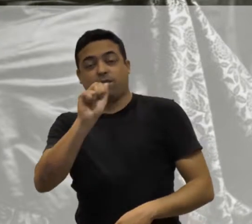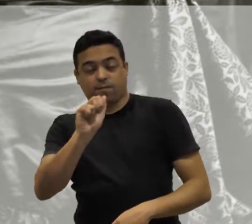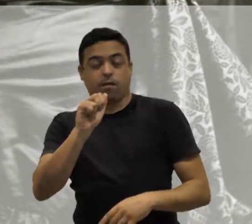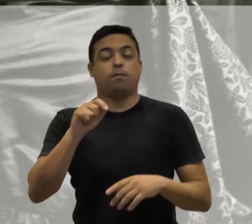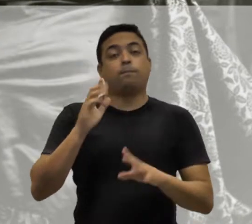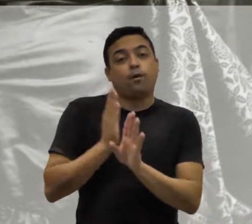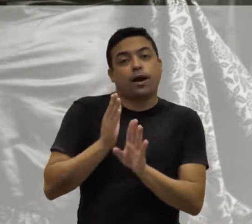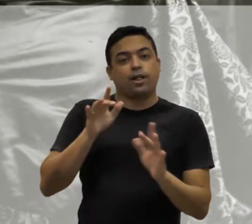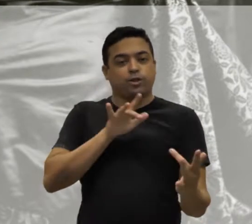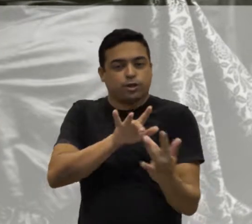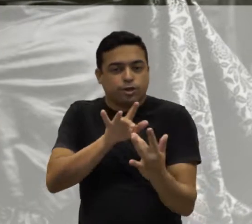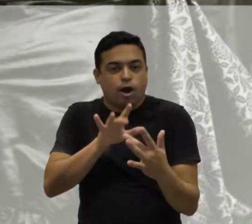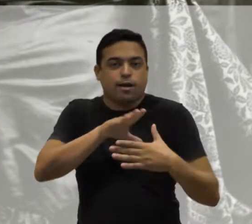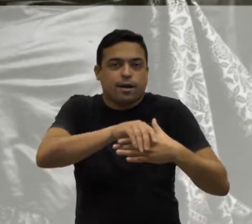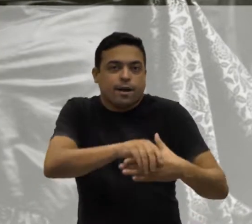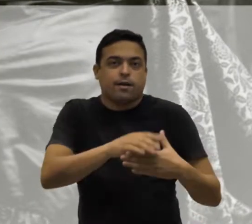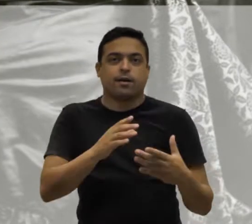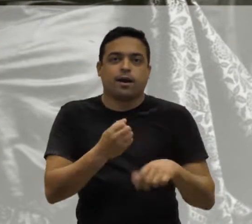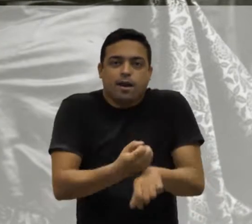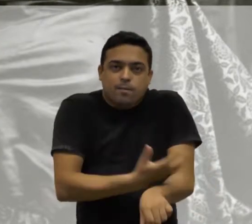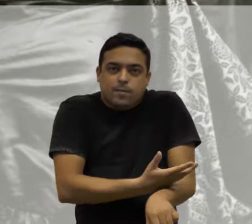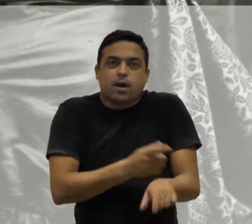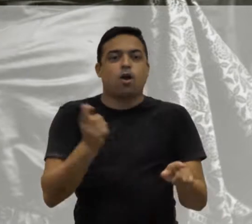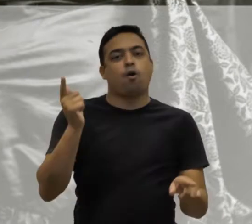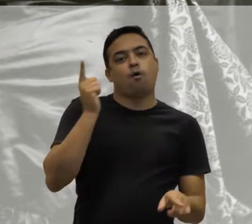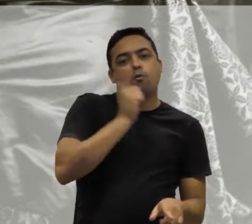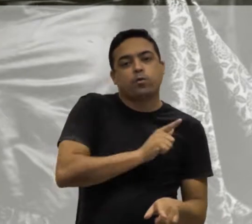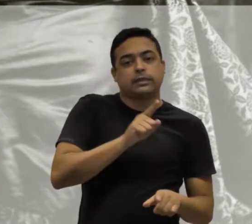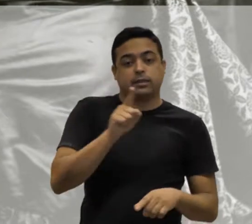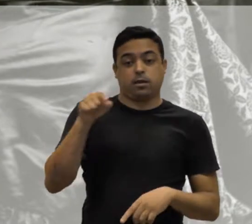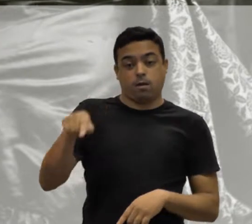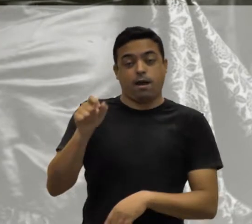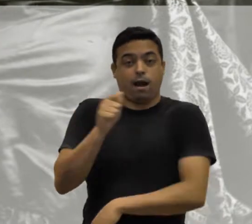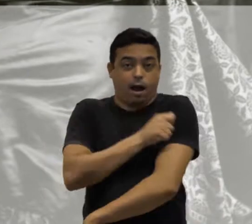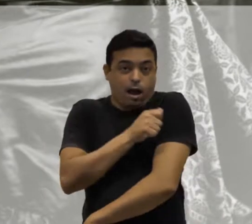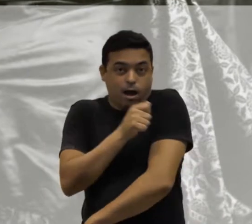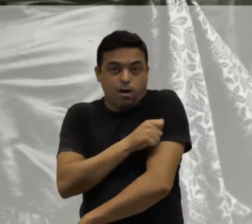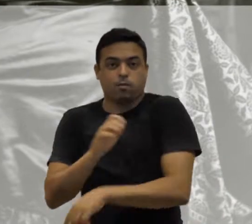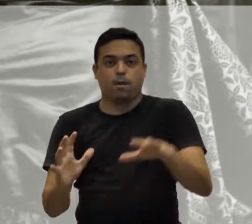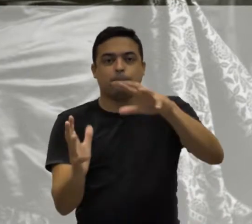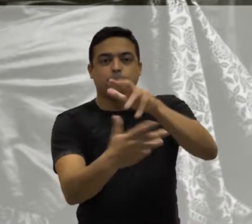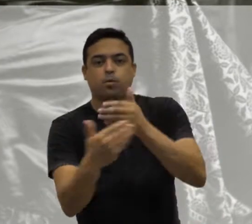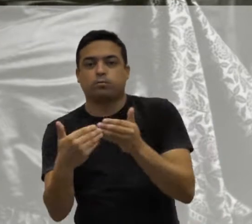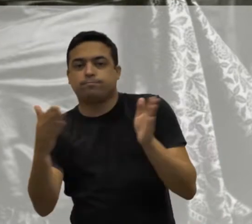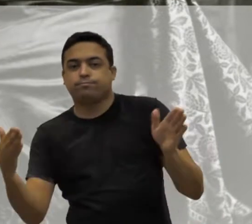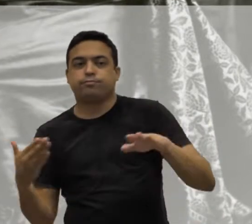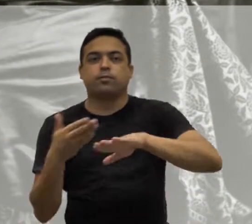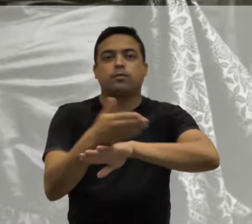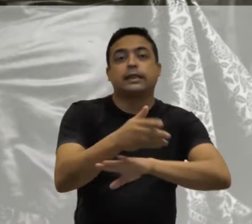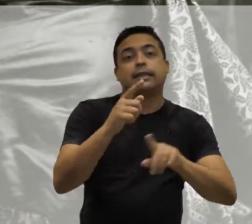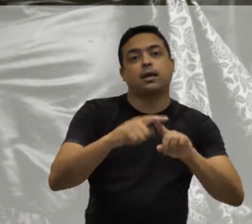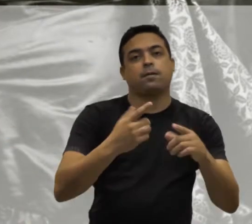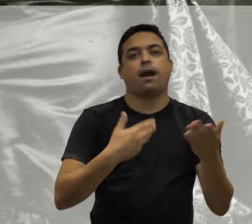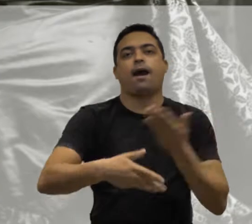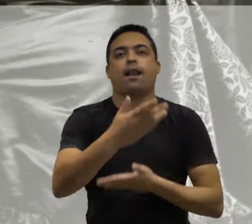da afetividade, estabeleceu a ponte de Helen Keller com o mundo e seu significado, além das relações com as